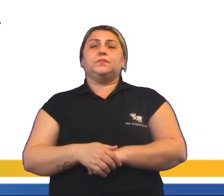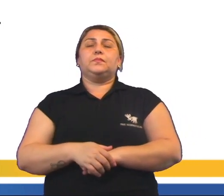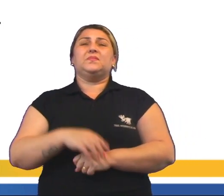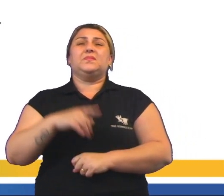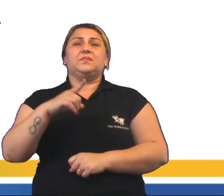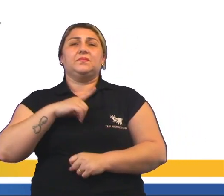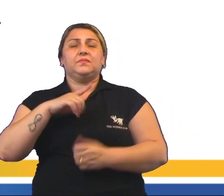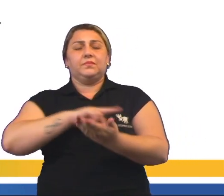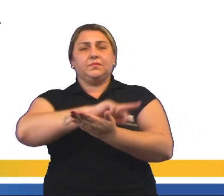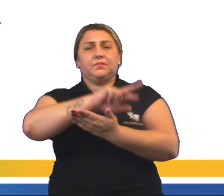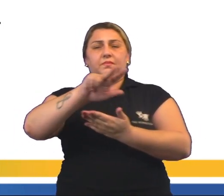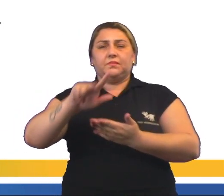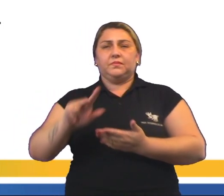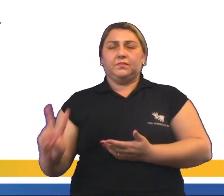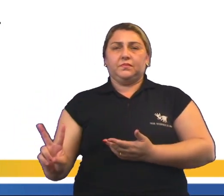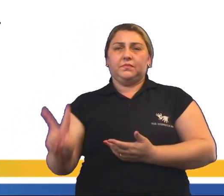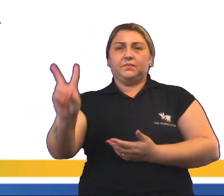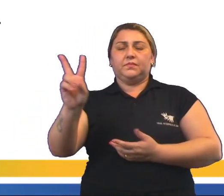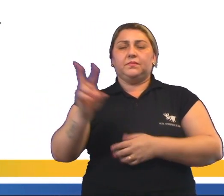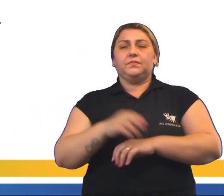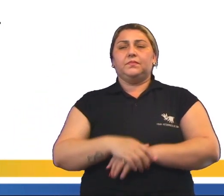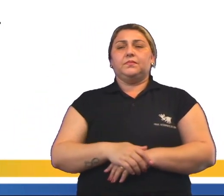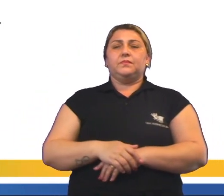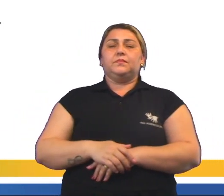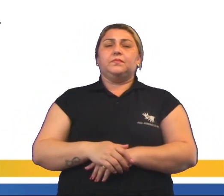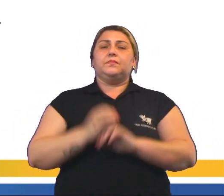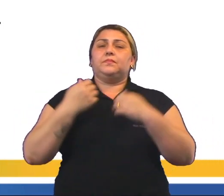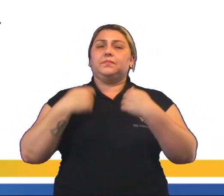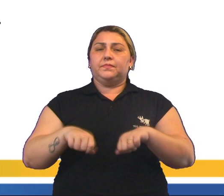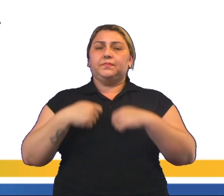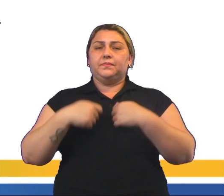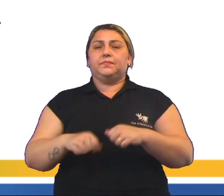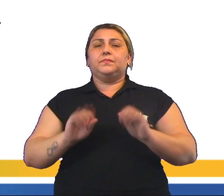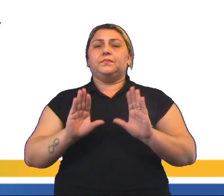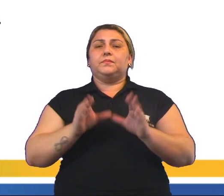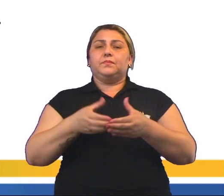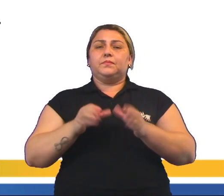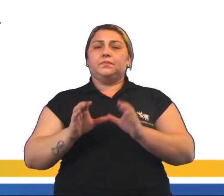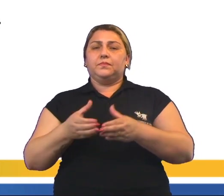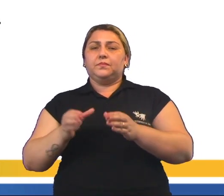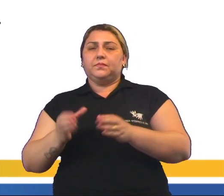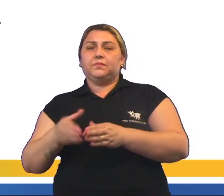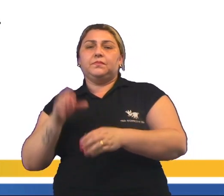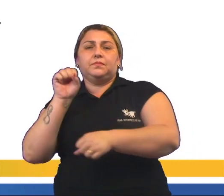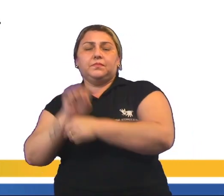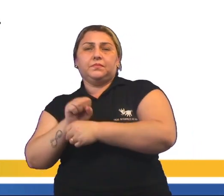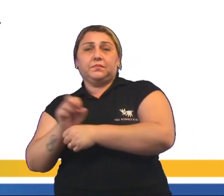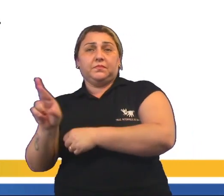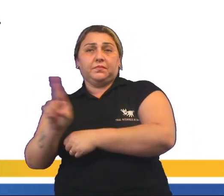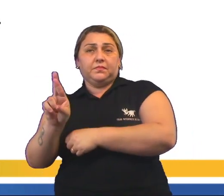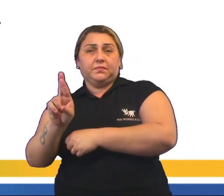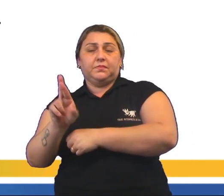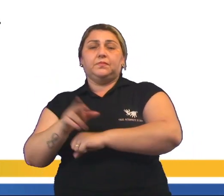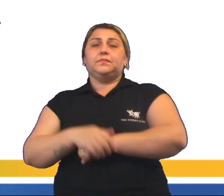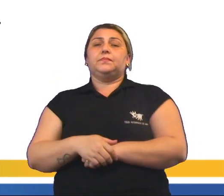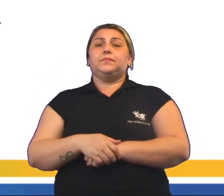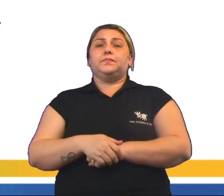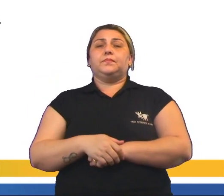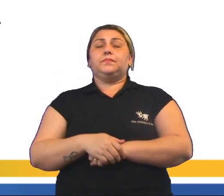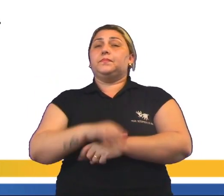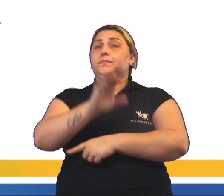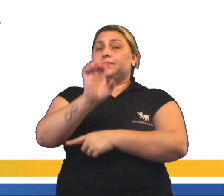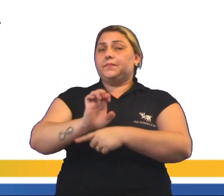ela possui diversos valores, é necessário agrupá-los em intervalos